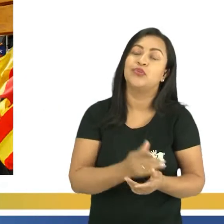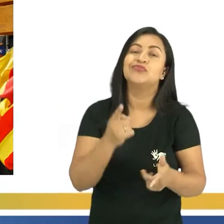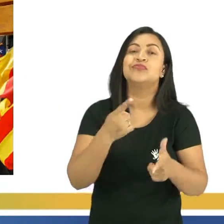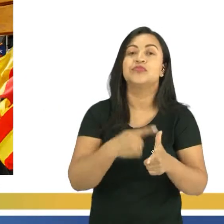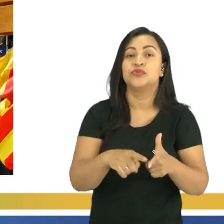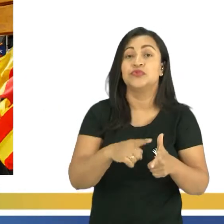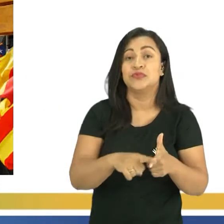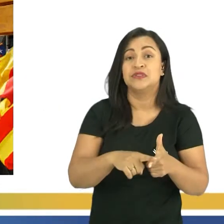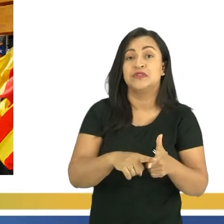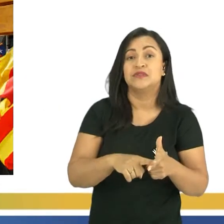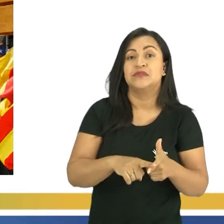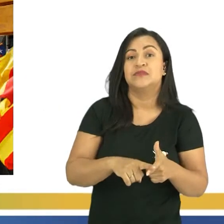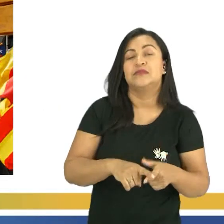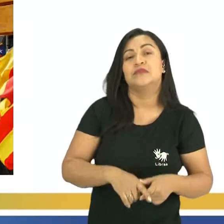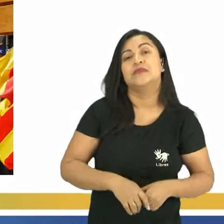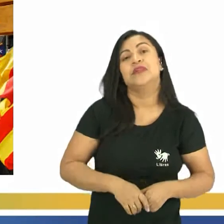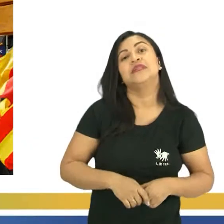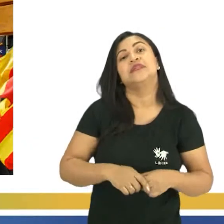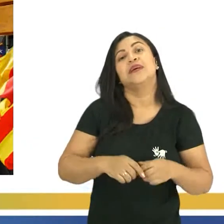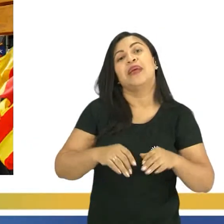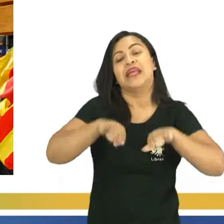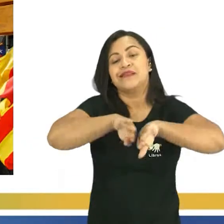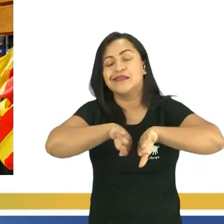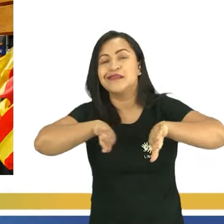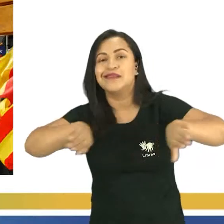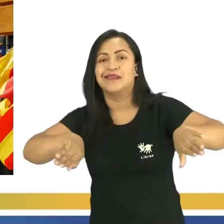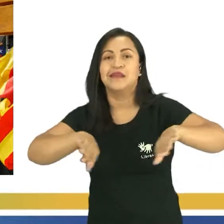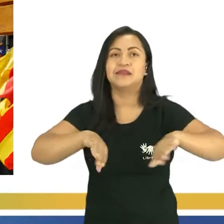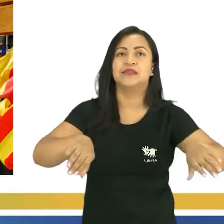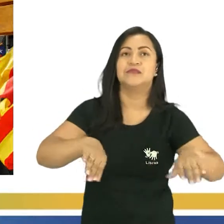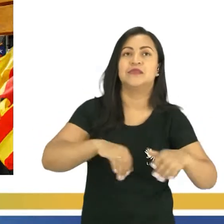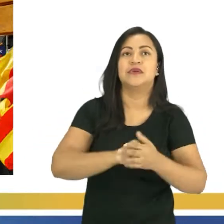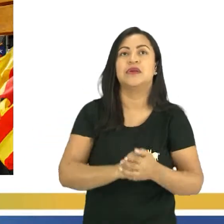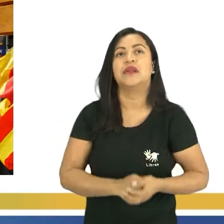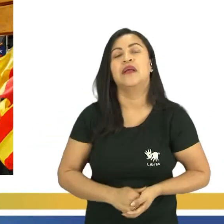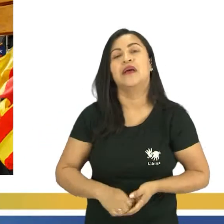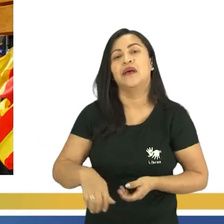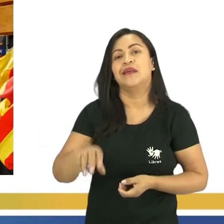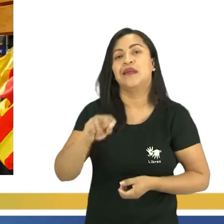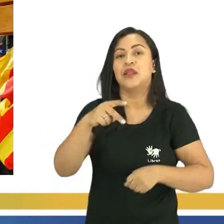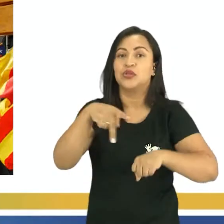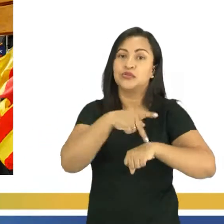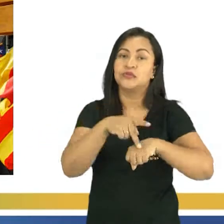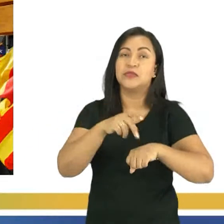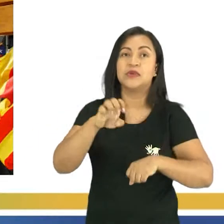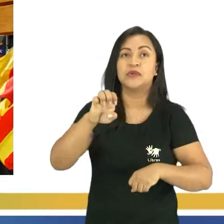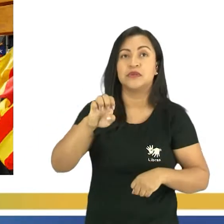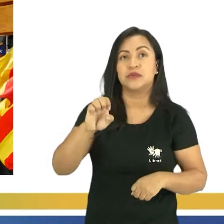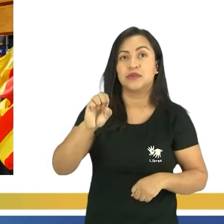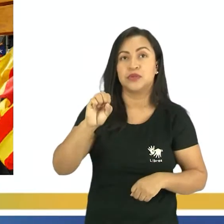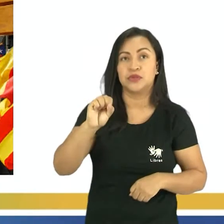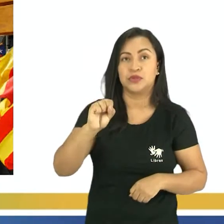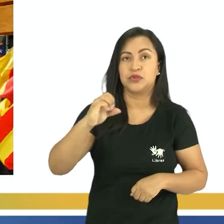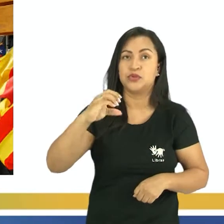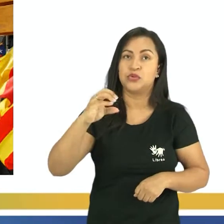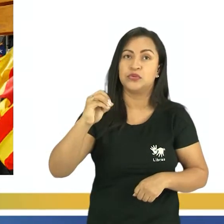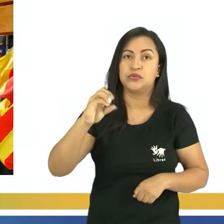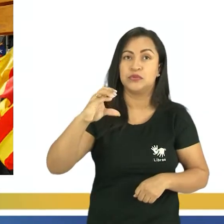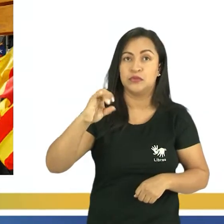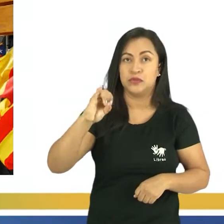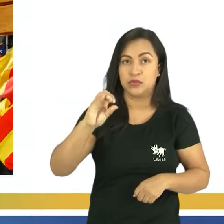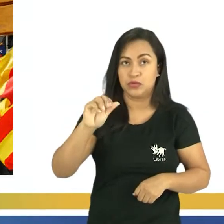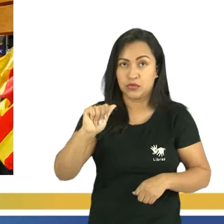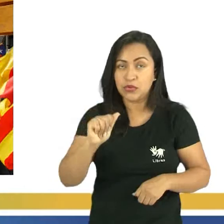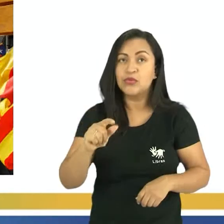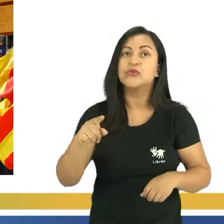ou separatistas, a gente pode falar da Escócia, do País de Gales e da Irlanda do Norte, que hoje pertence ao Reino Unido, mas por o Reino